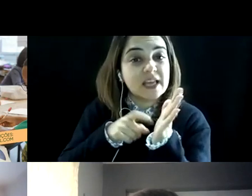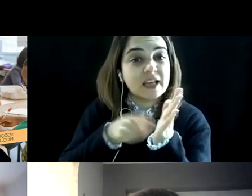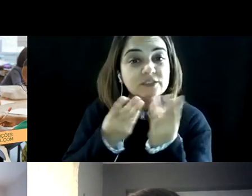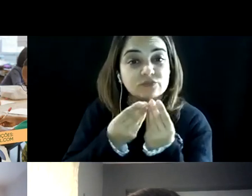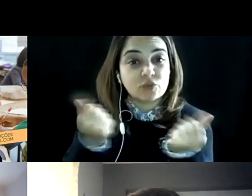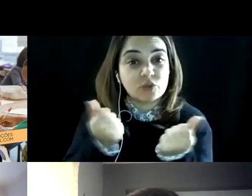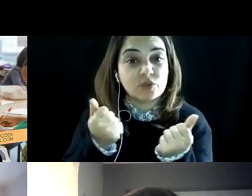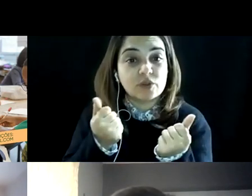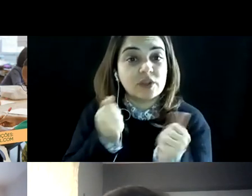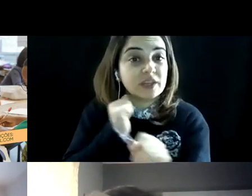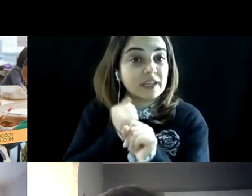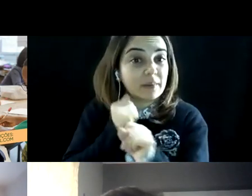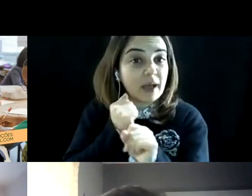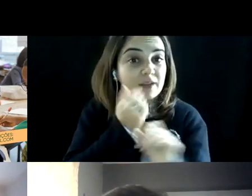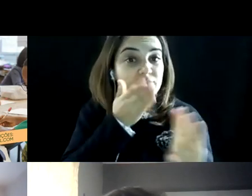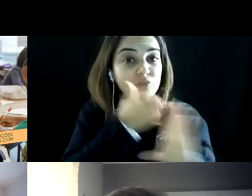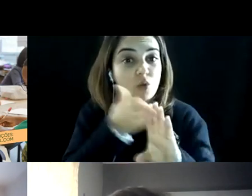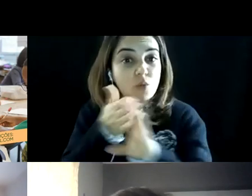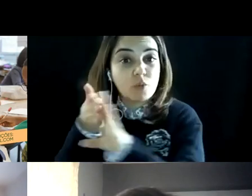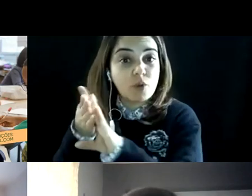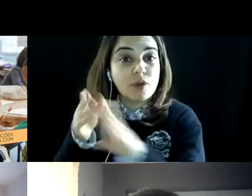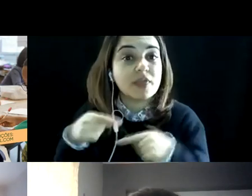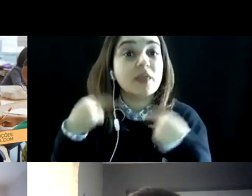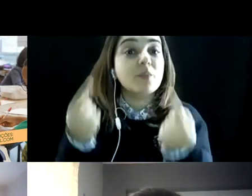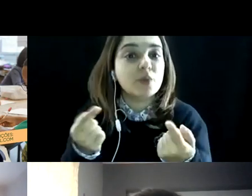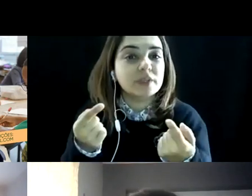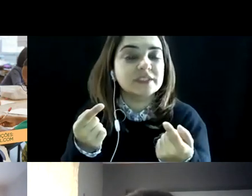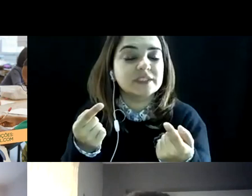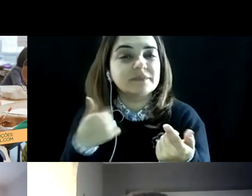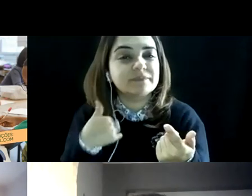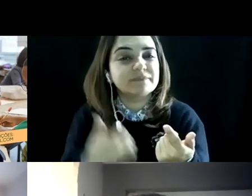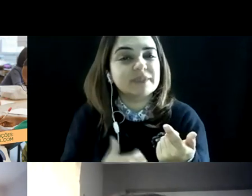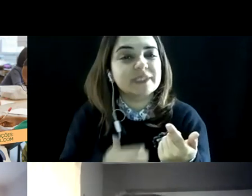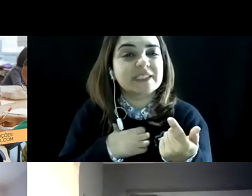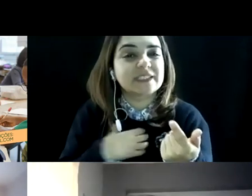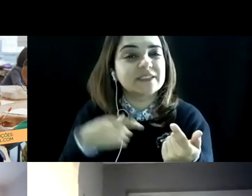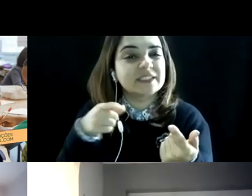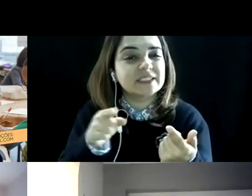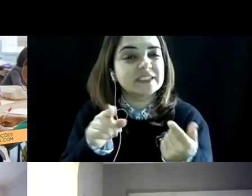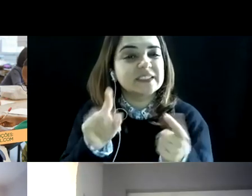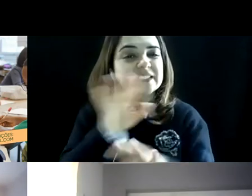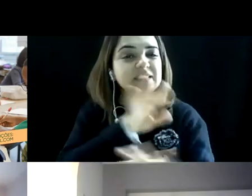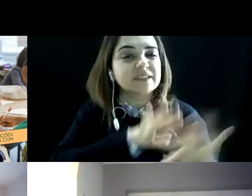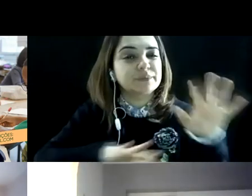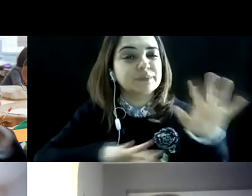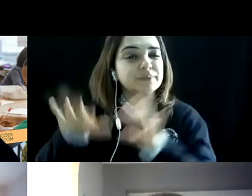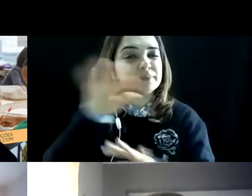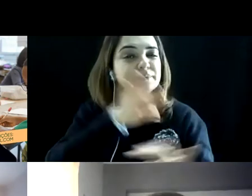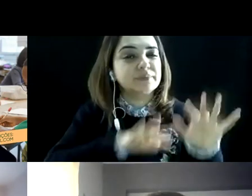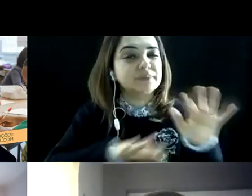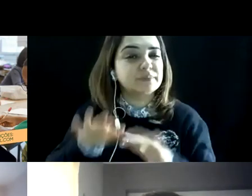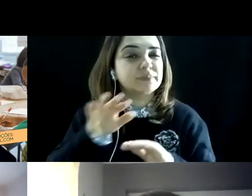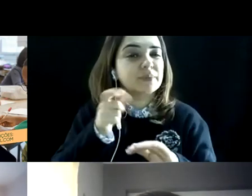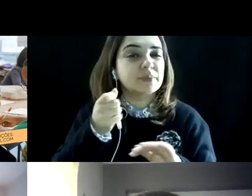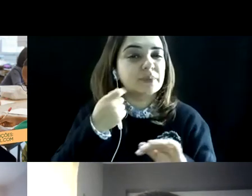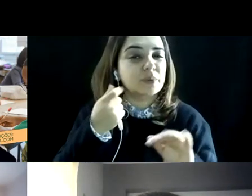mercado de trabalho, de facto depois tem, quanto a mim, uma enorme distorção e uma enorme distorção em termos de cursos, mas